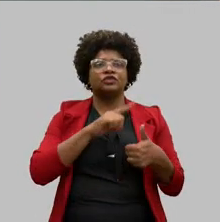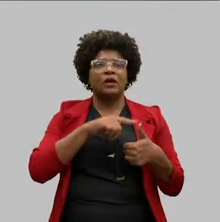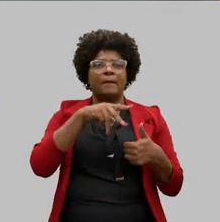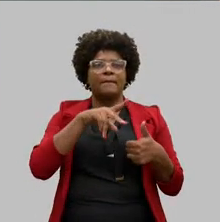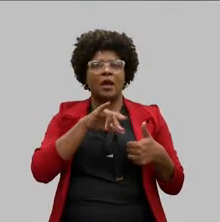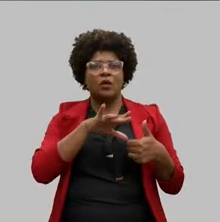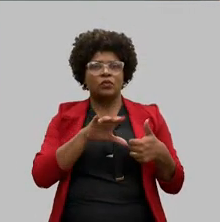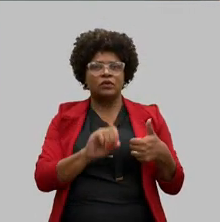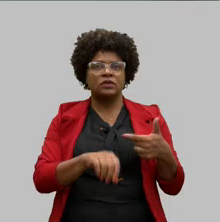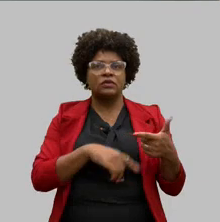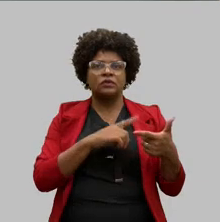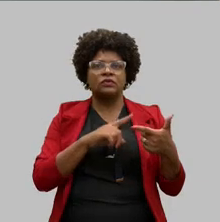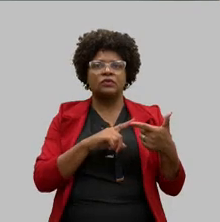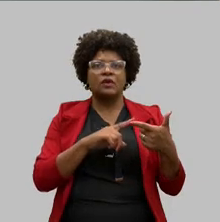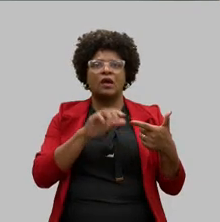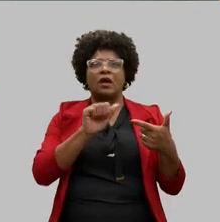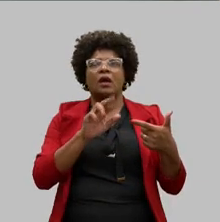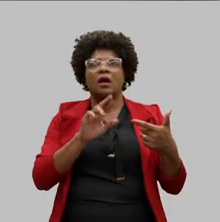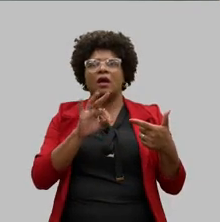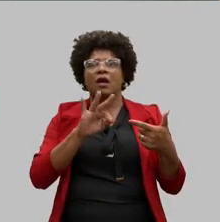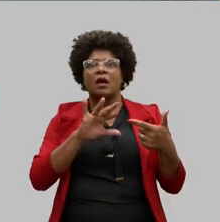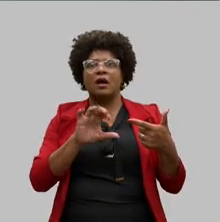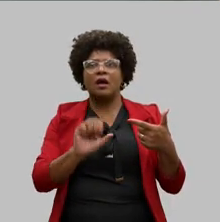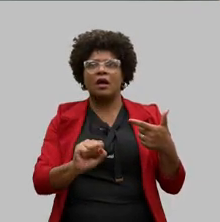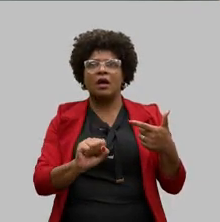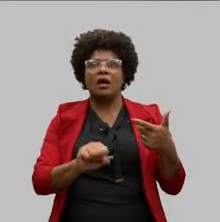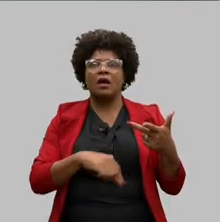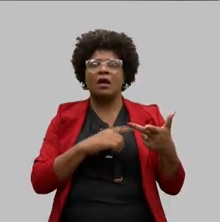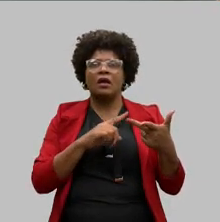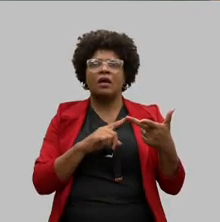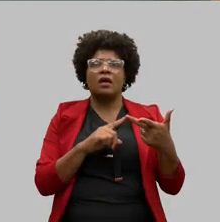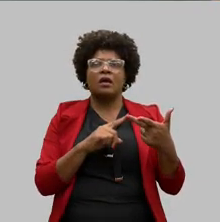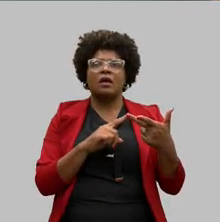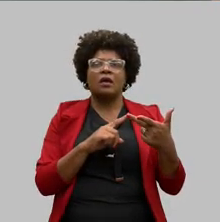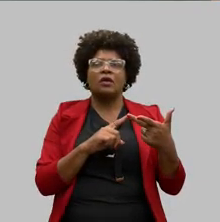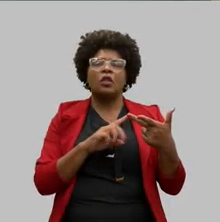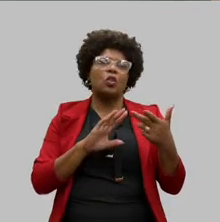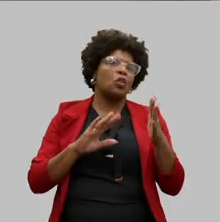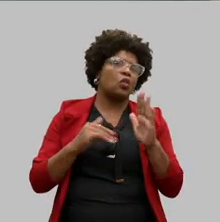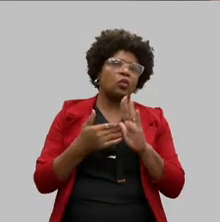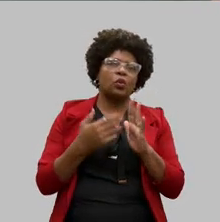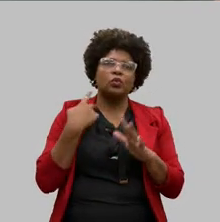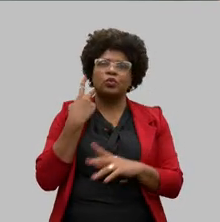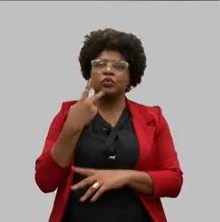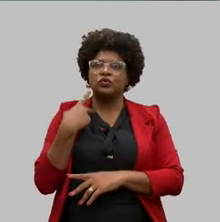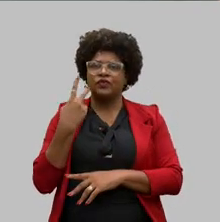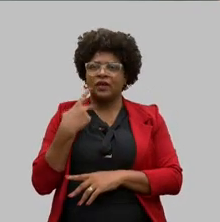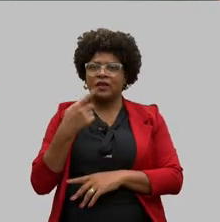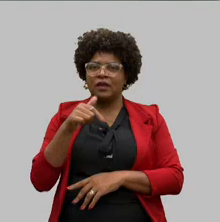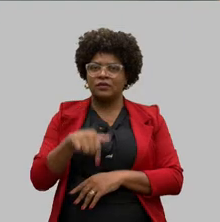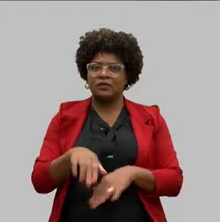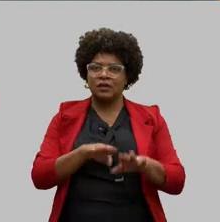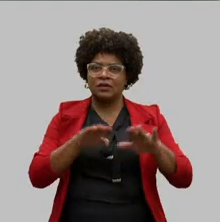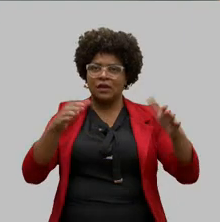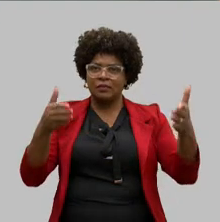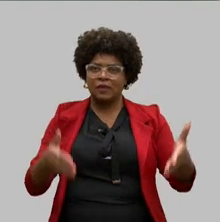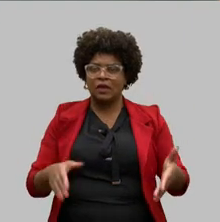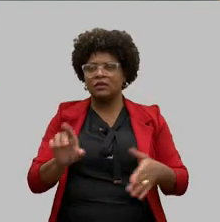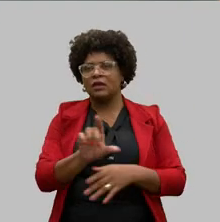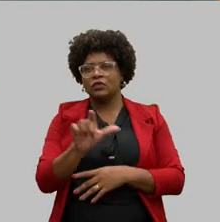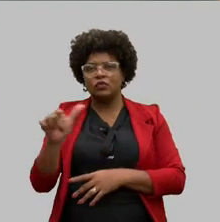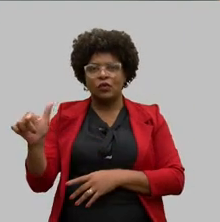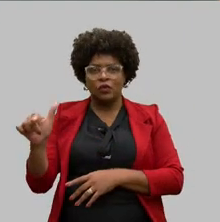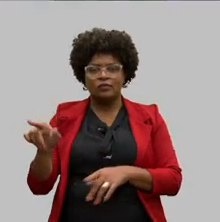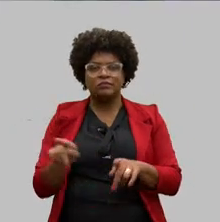e quem mais estava Leon estava aí também os vereadores que estão compondo aqui a mesa demais autoridades